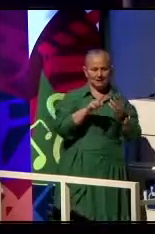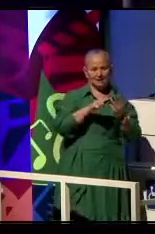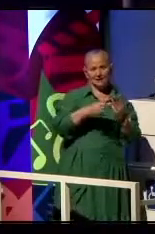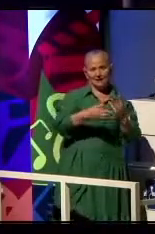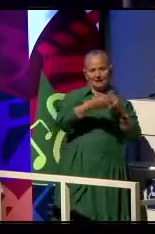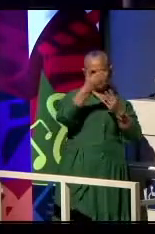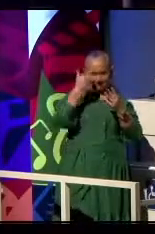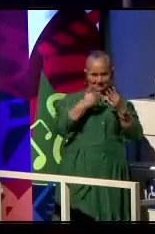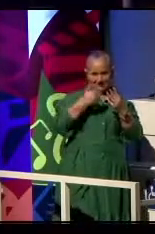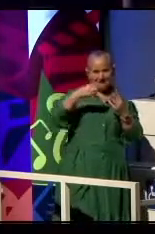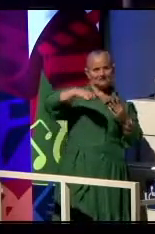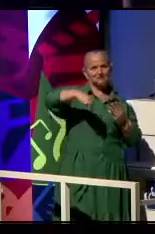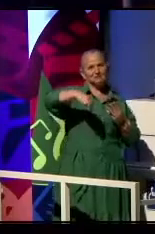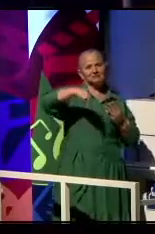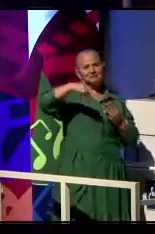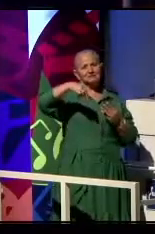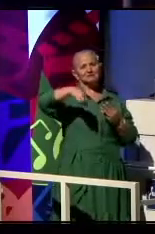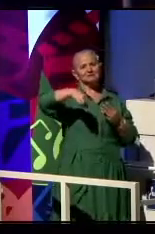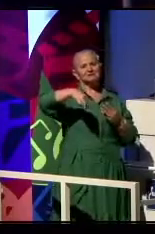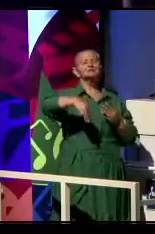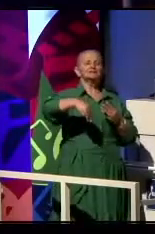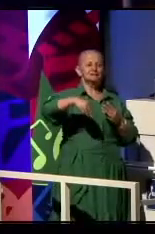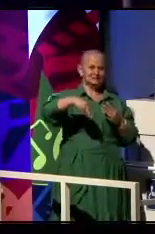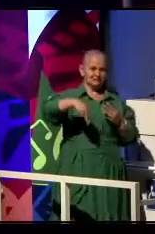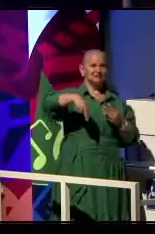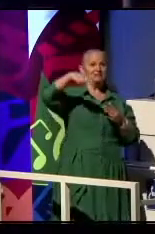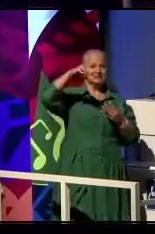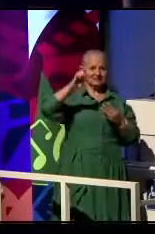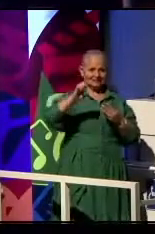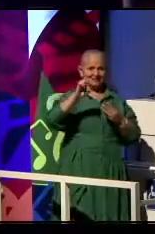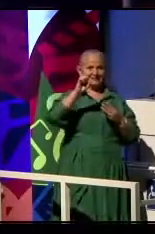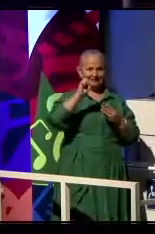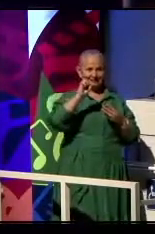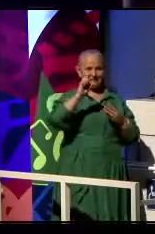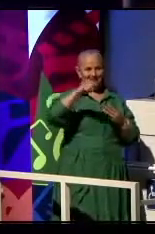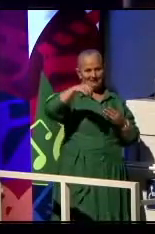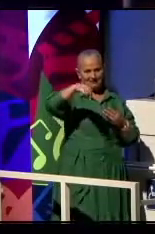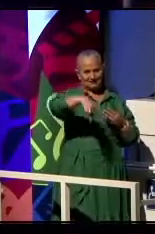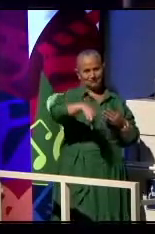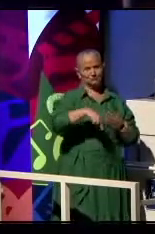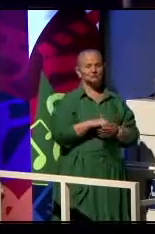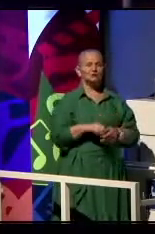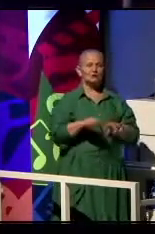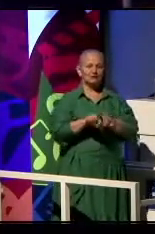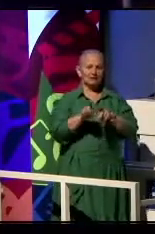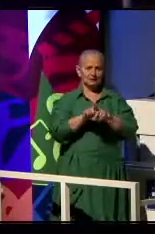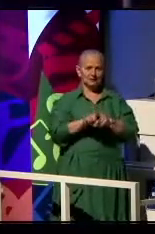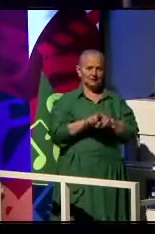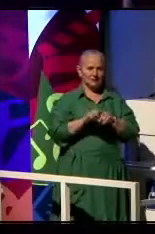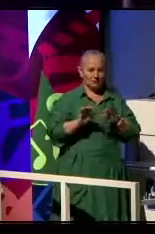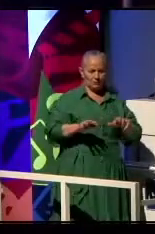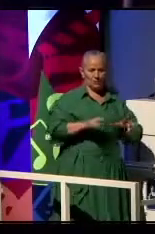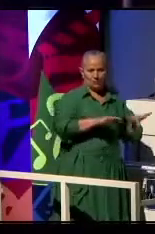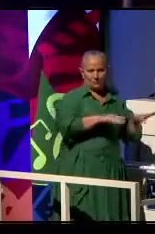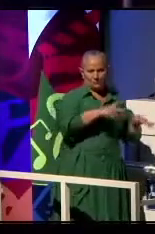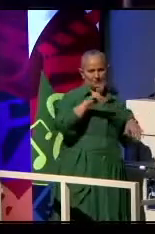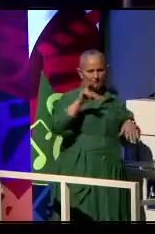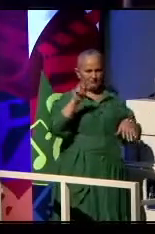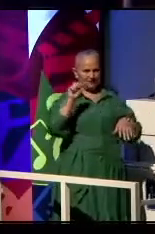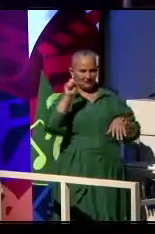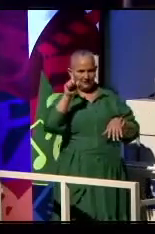Nelson Ângelo, o Beto Guedes encostado conversando com o Novelli e o Wagner Tiso no piano. Pode